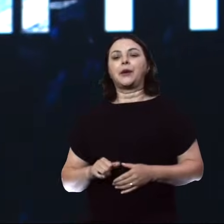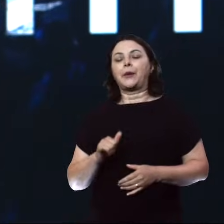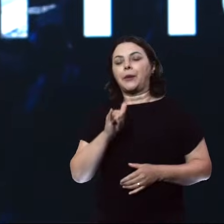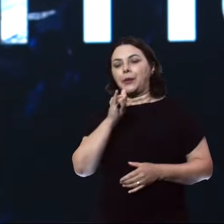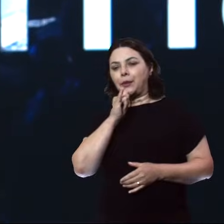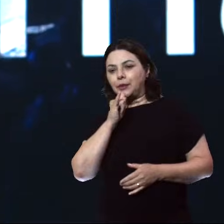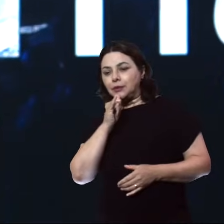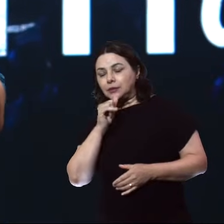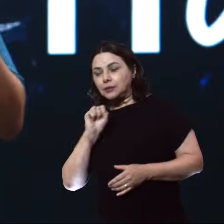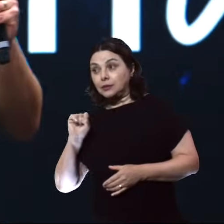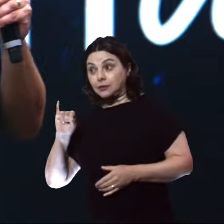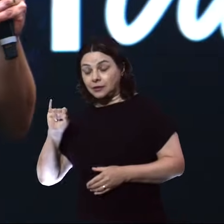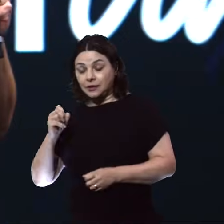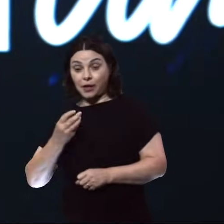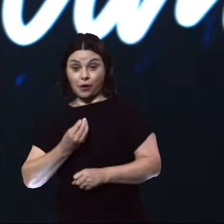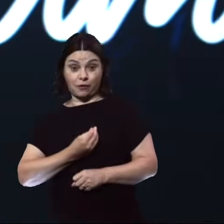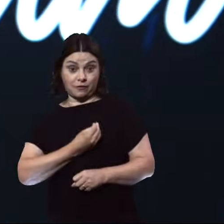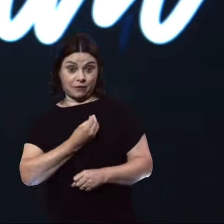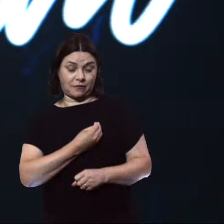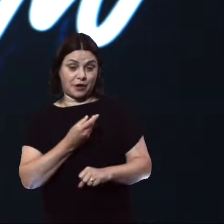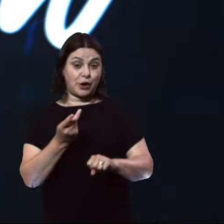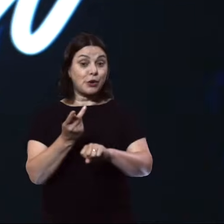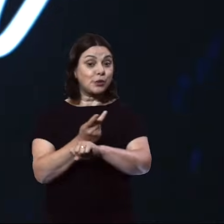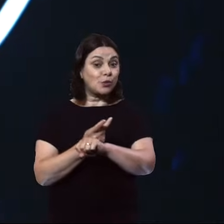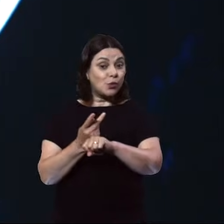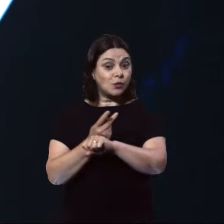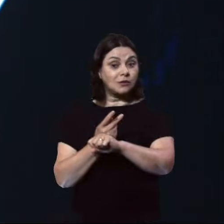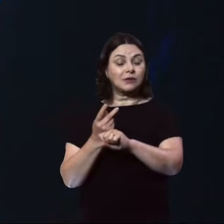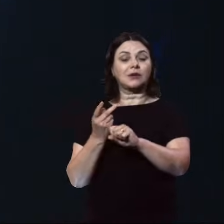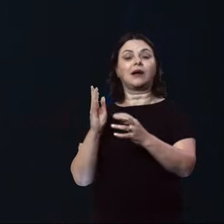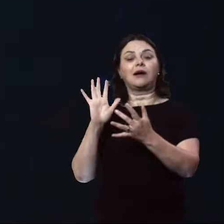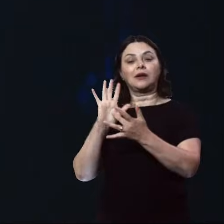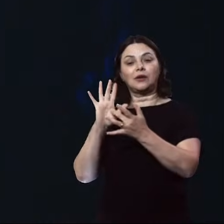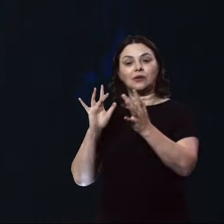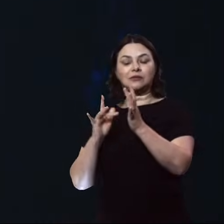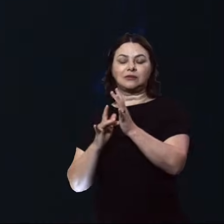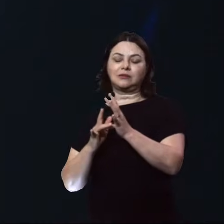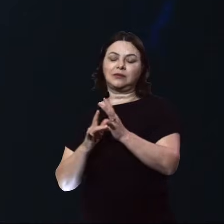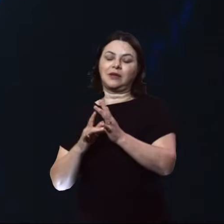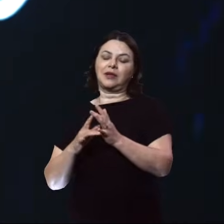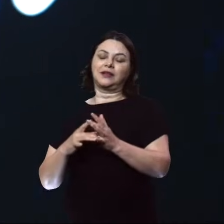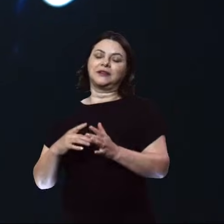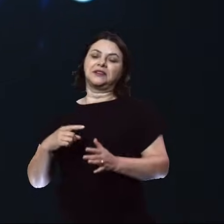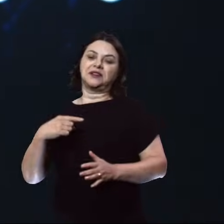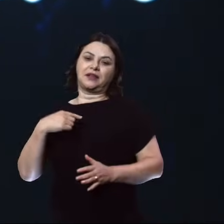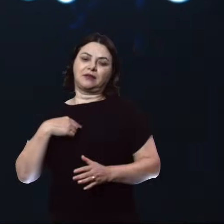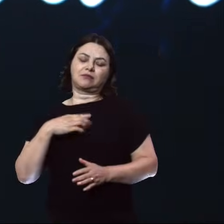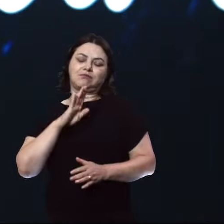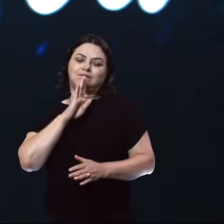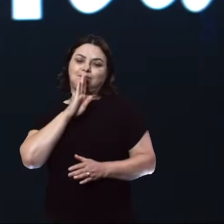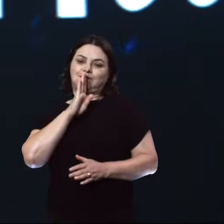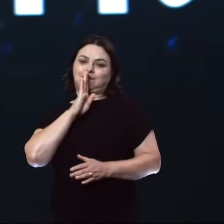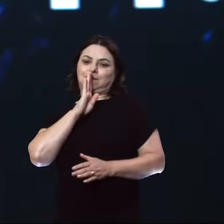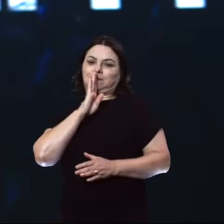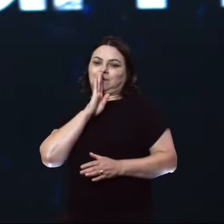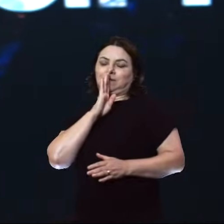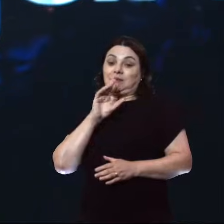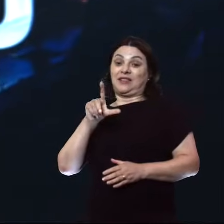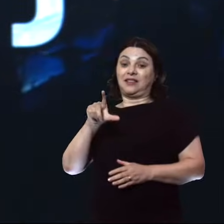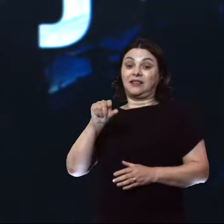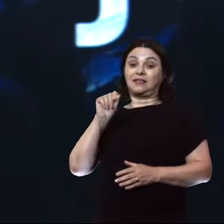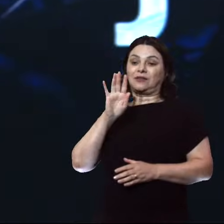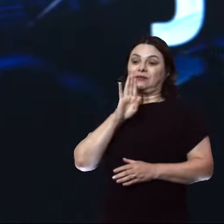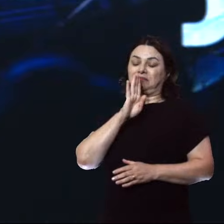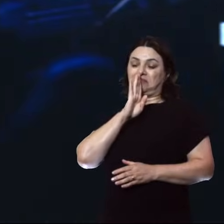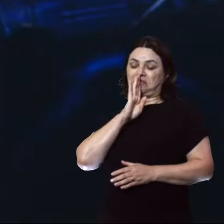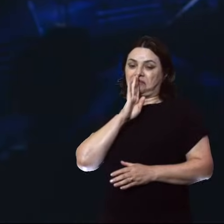Senhor, em vez de mostrar Jesus através das minhas atitudes, eu prefiro ficar na minha, prefiro ficar quieto. Eu prefiro continuar